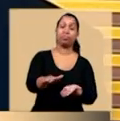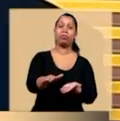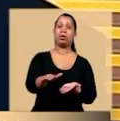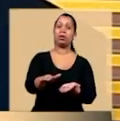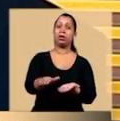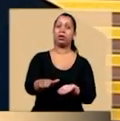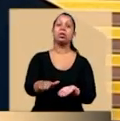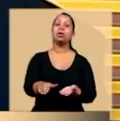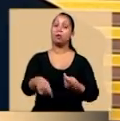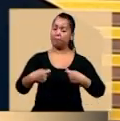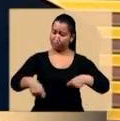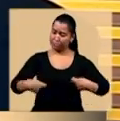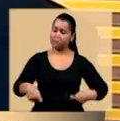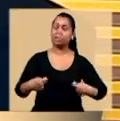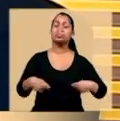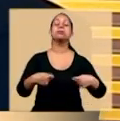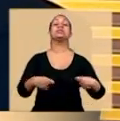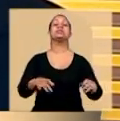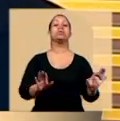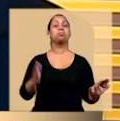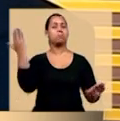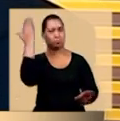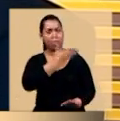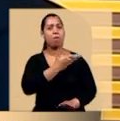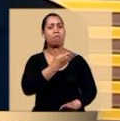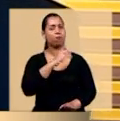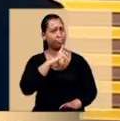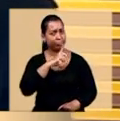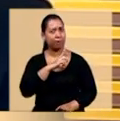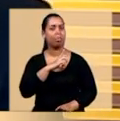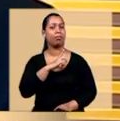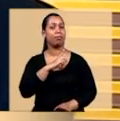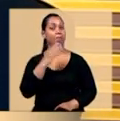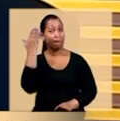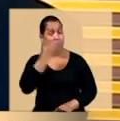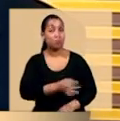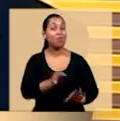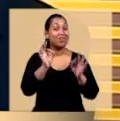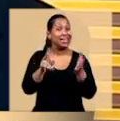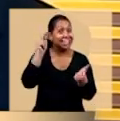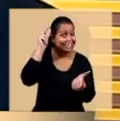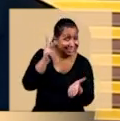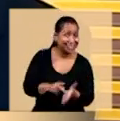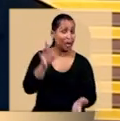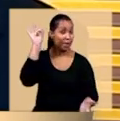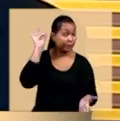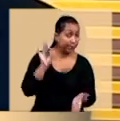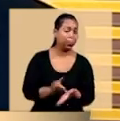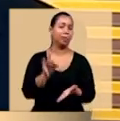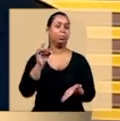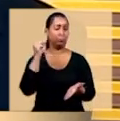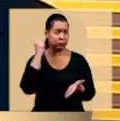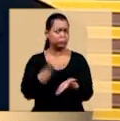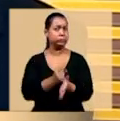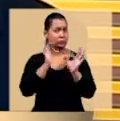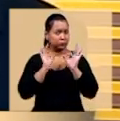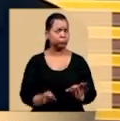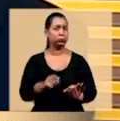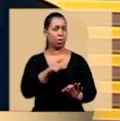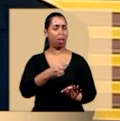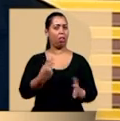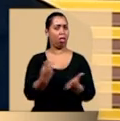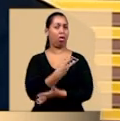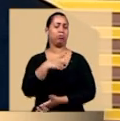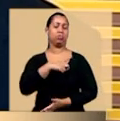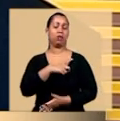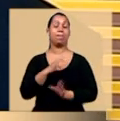é indispensável que você tenha essa comprovação. A comprovação. E tem que ser uma comprovação consistente para atestar exatamente aquela conduta.